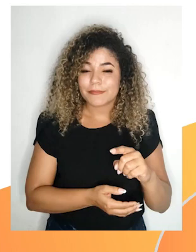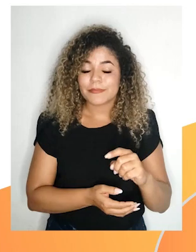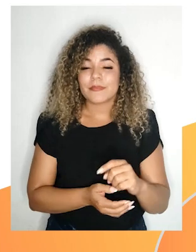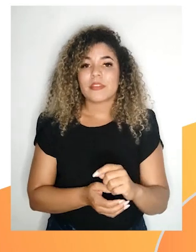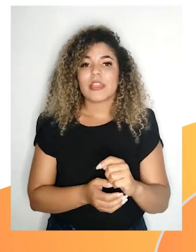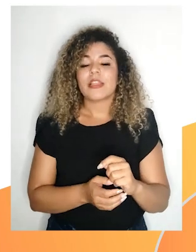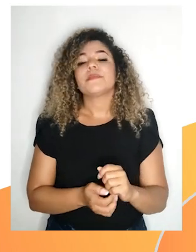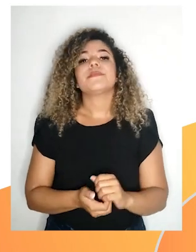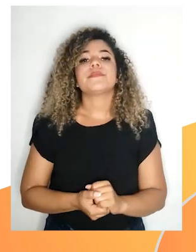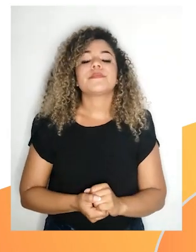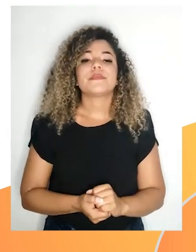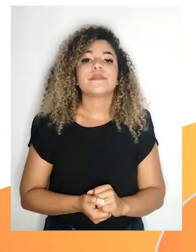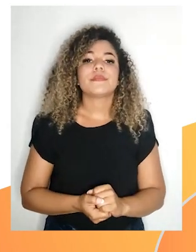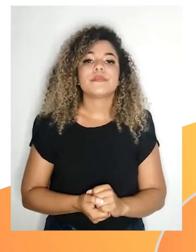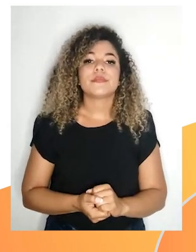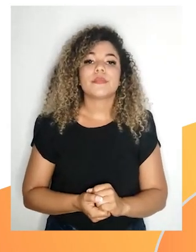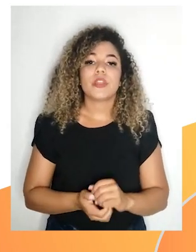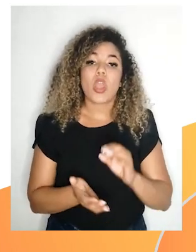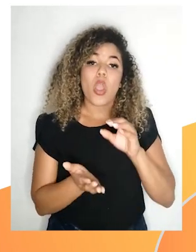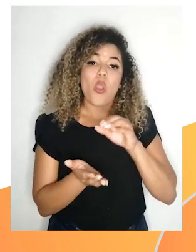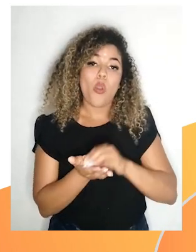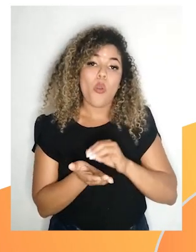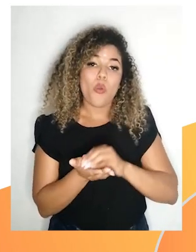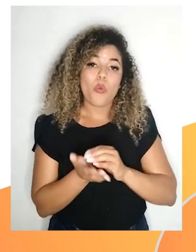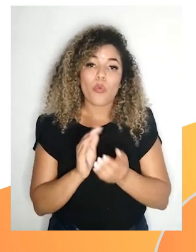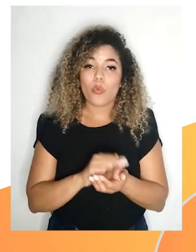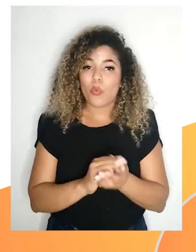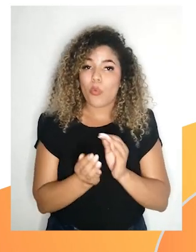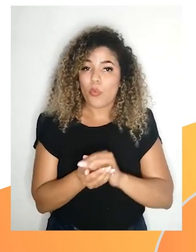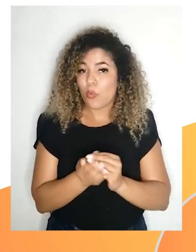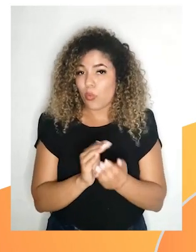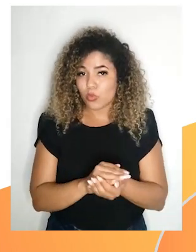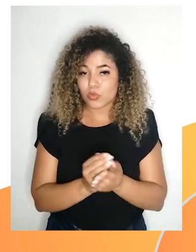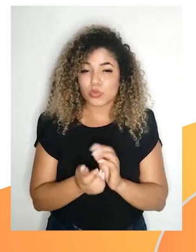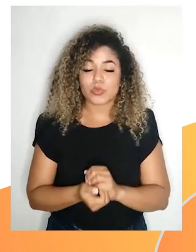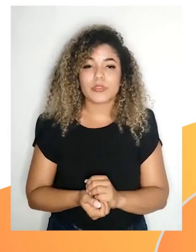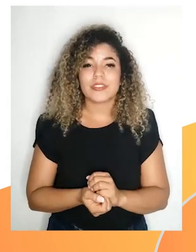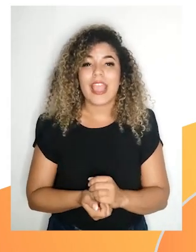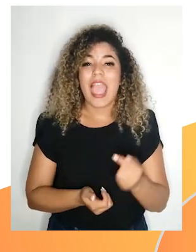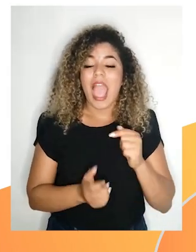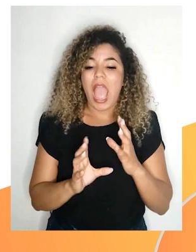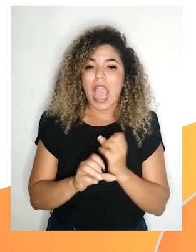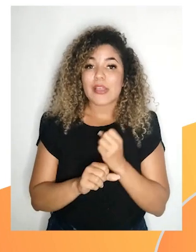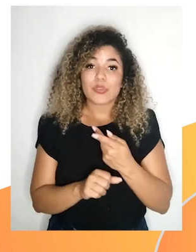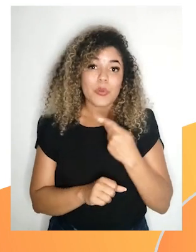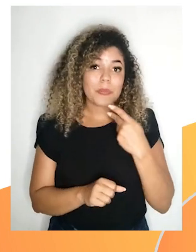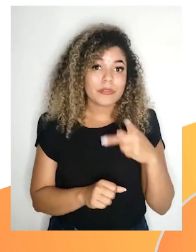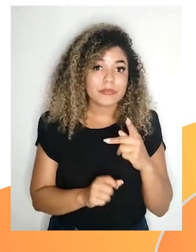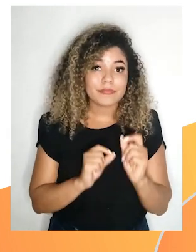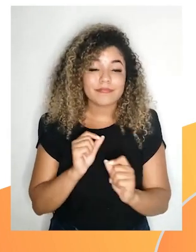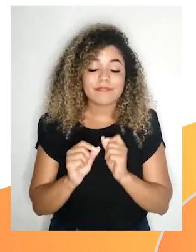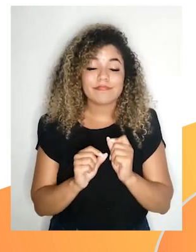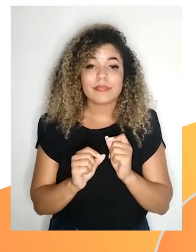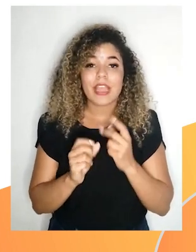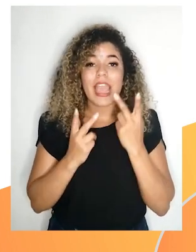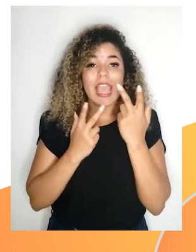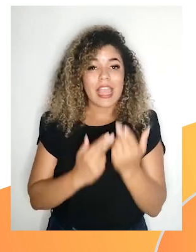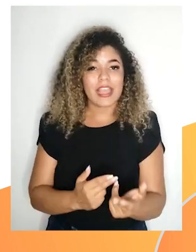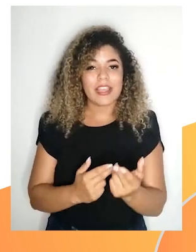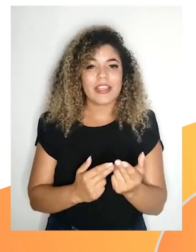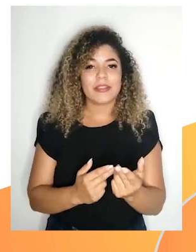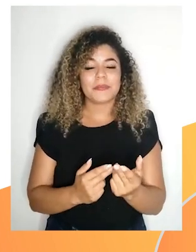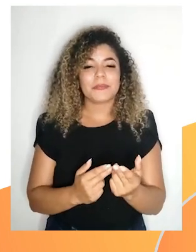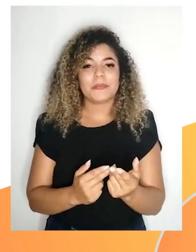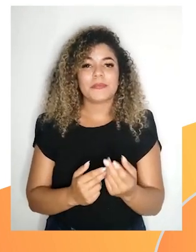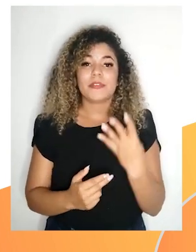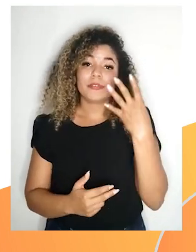do chapéu é 3. E o cuscuz, a soma dele tem que ser igual